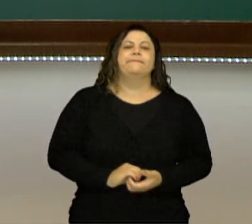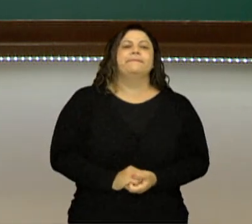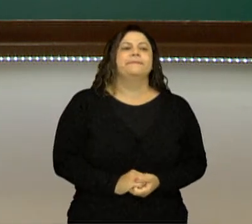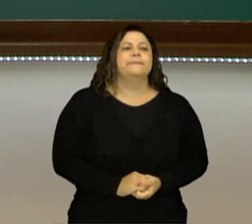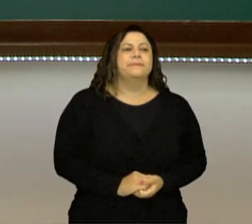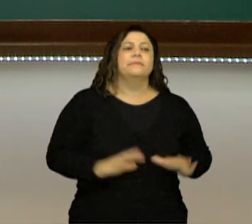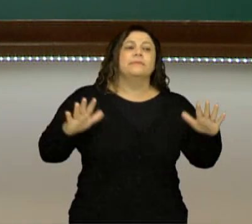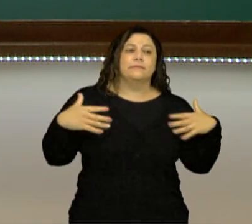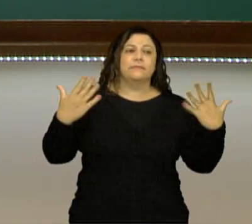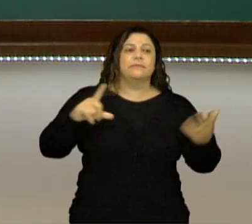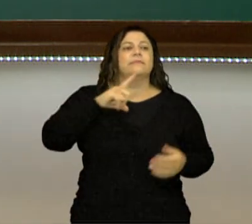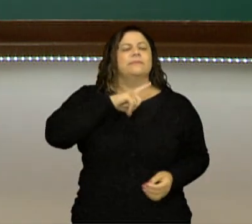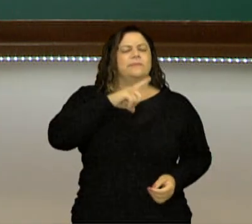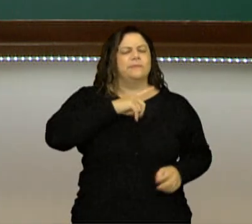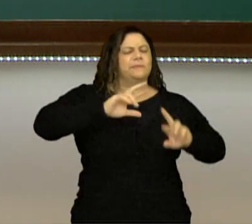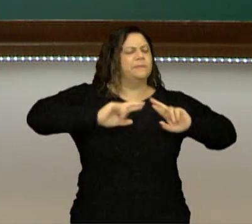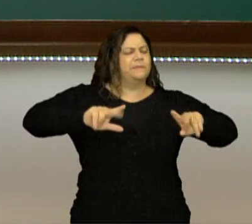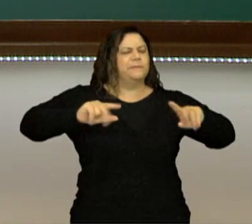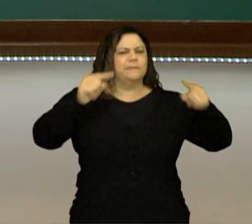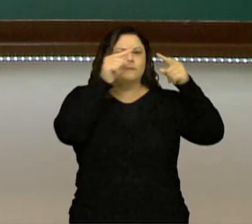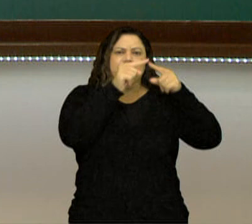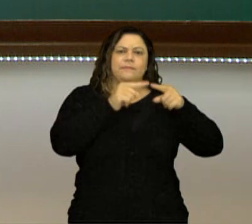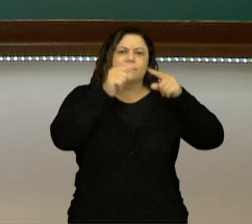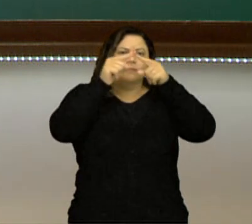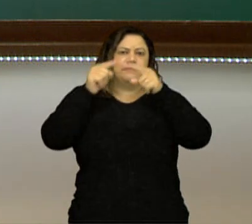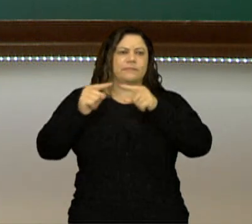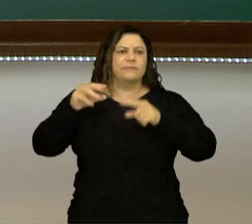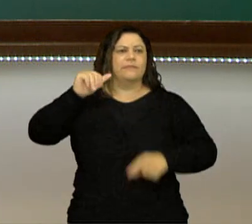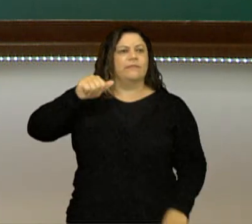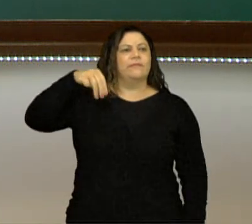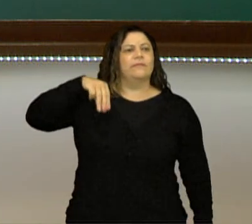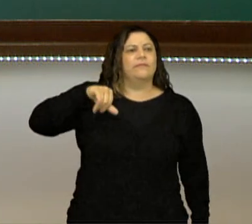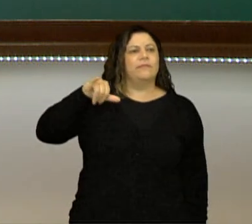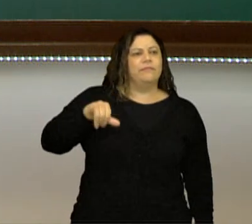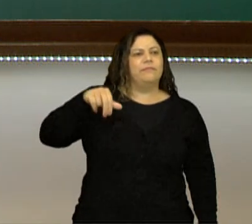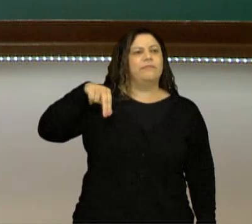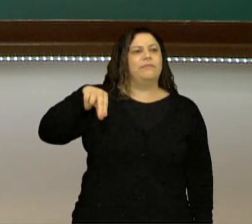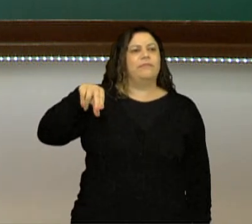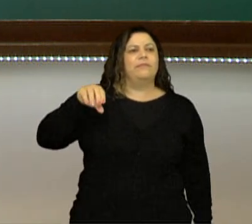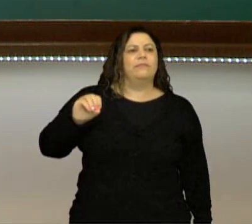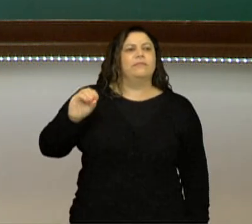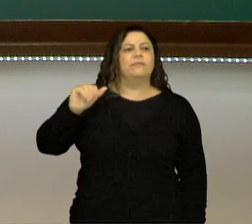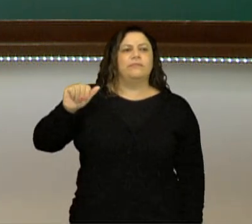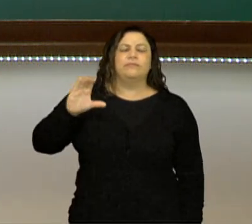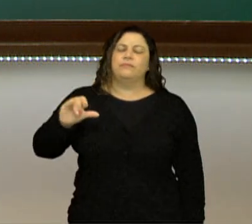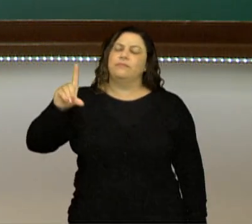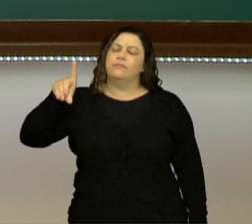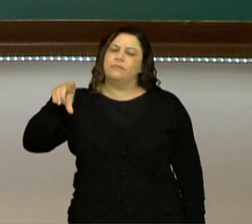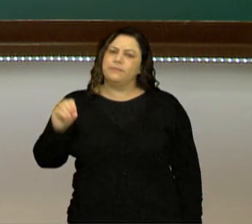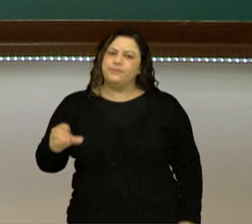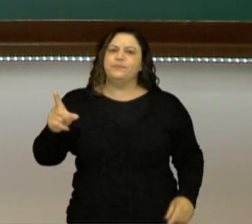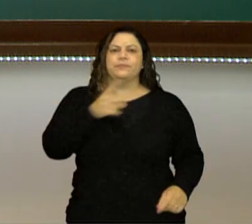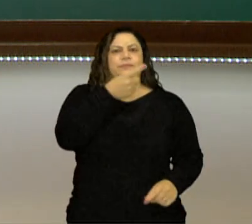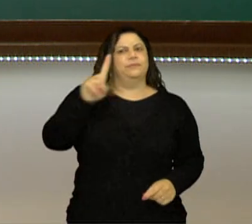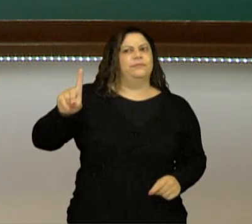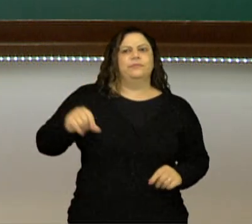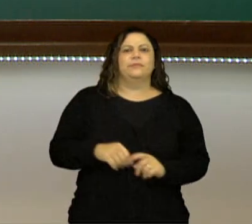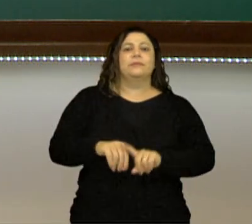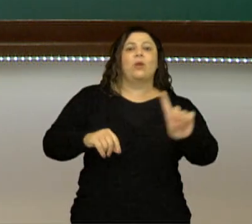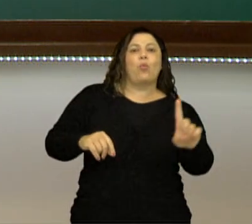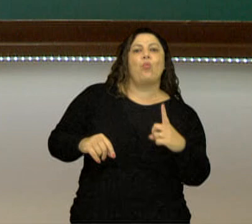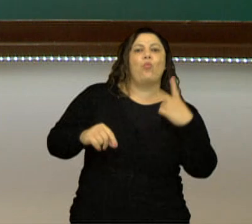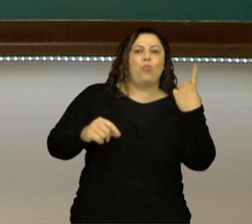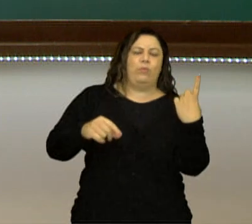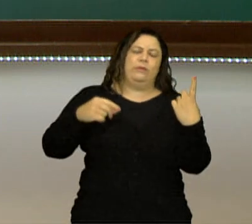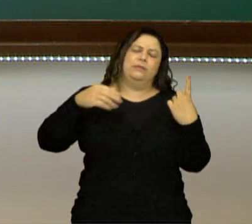Então, nós temos diferentes combinações de aminoácidos. Não é porque a gente tem um número X de aminoácidos, existem 20 aminoácidos